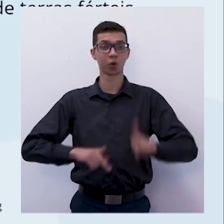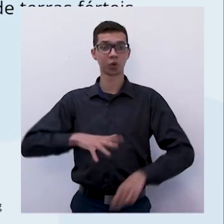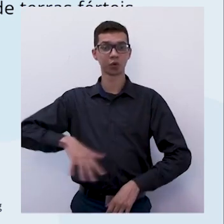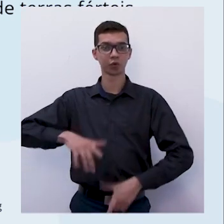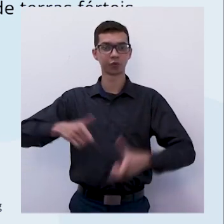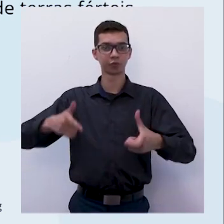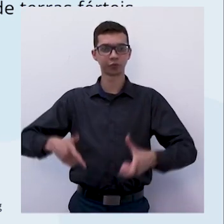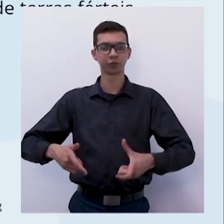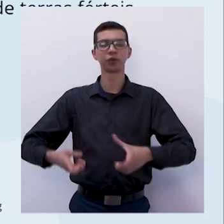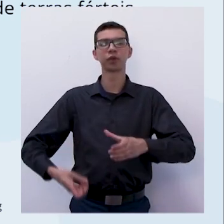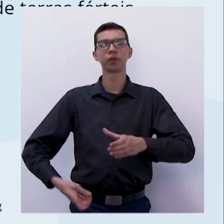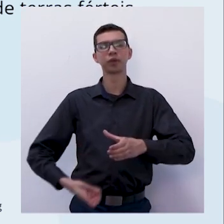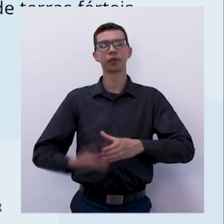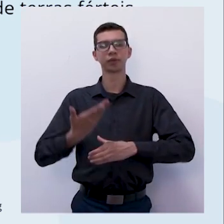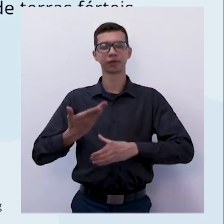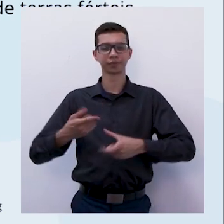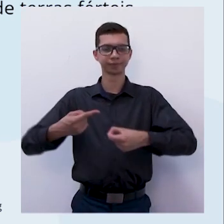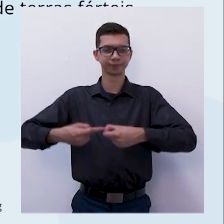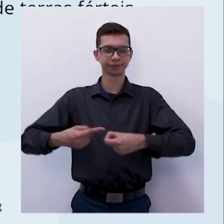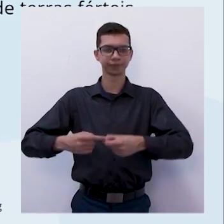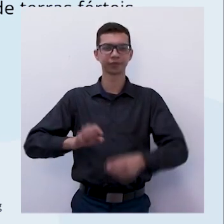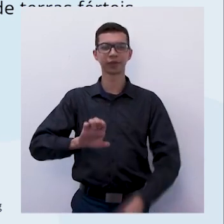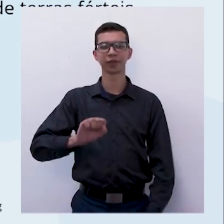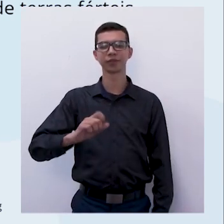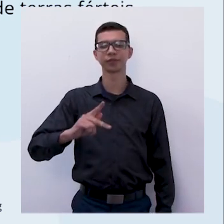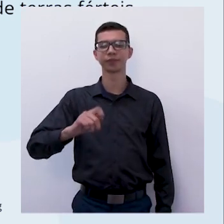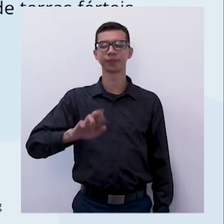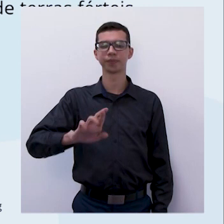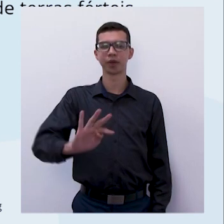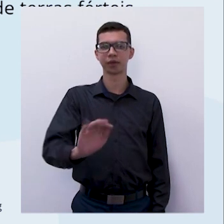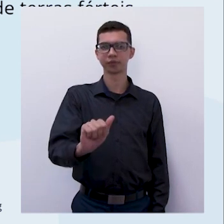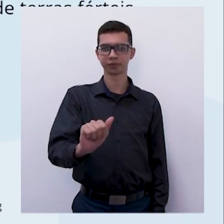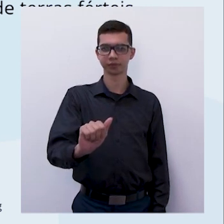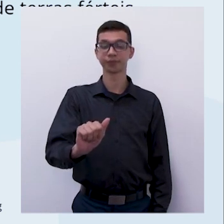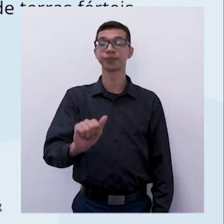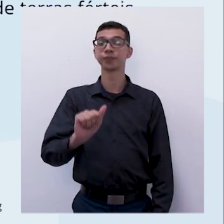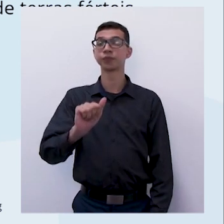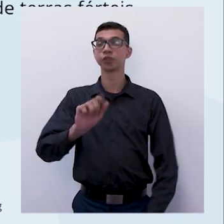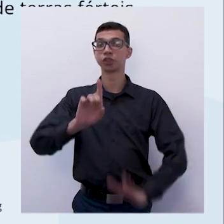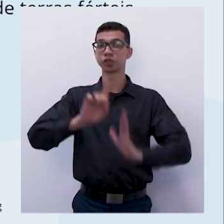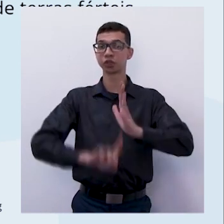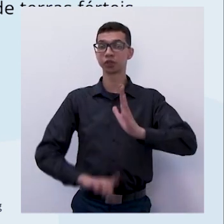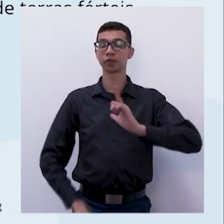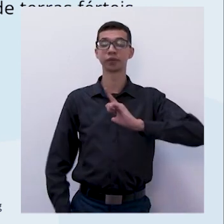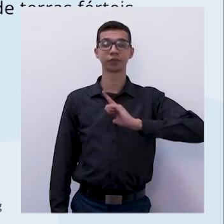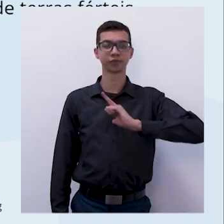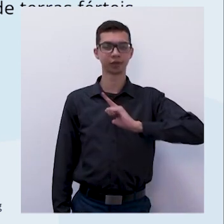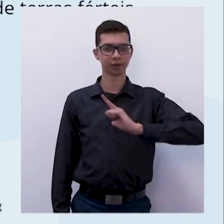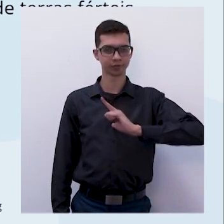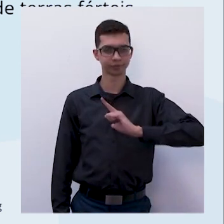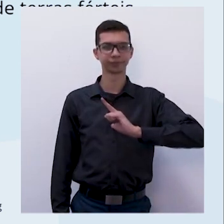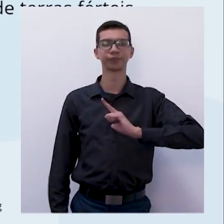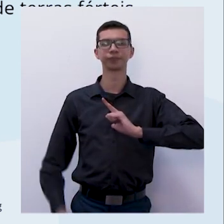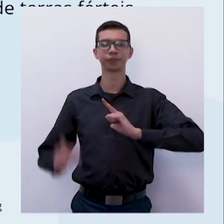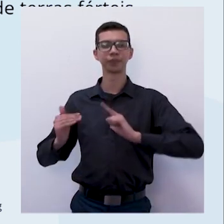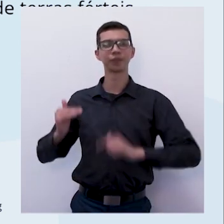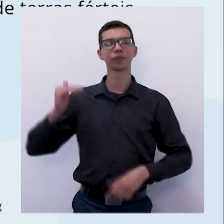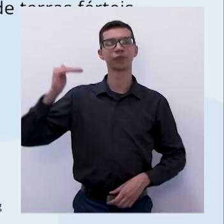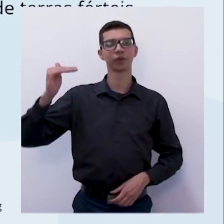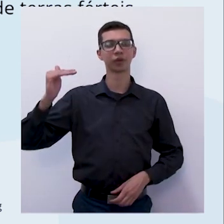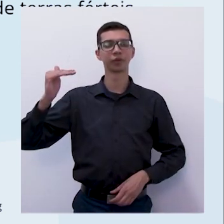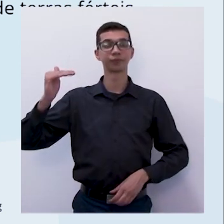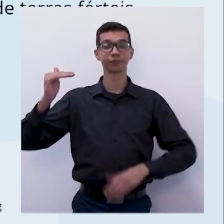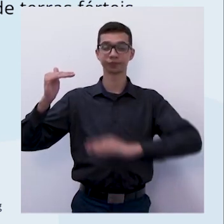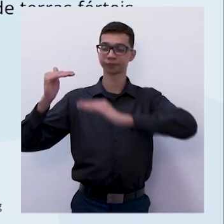de Esparta, né? Aqueles que depois terão direitos, privilégios sobre os demais grupos sociais aí.